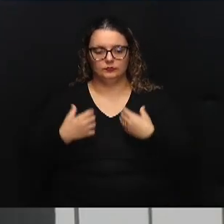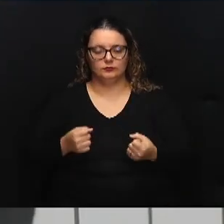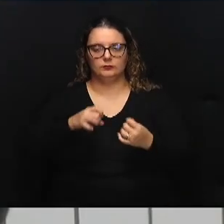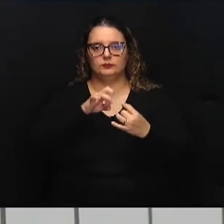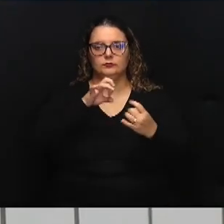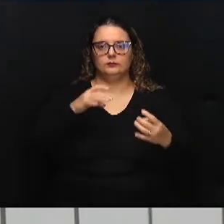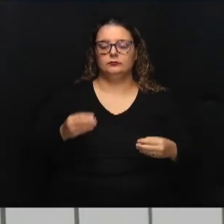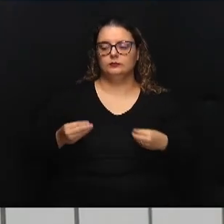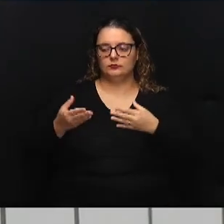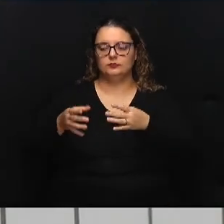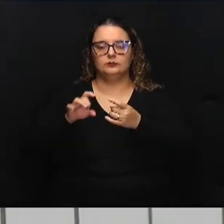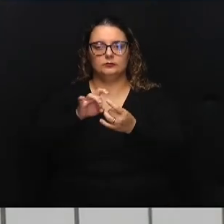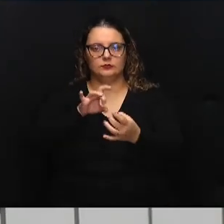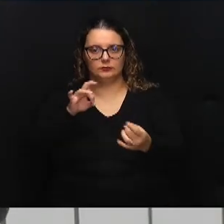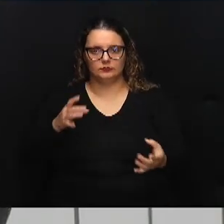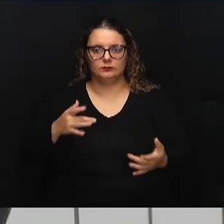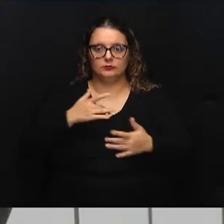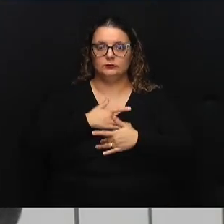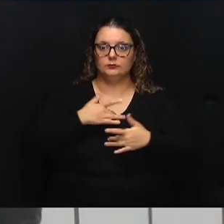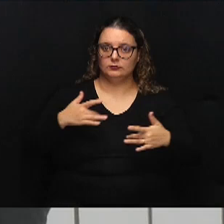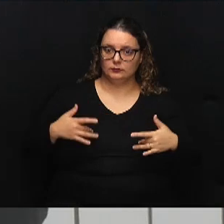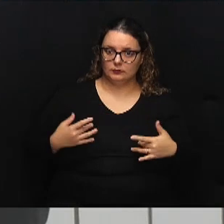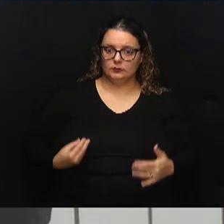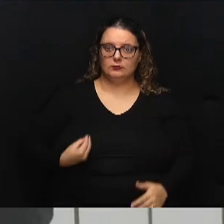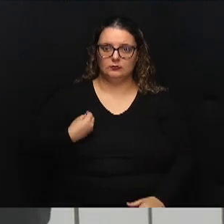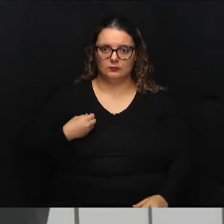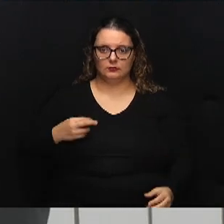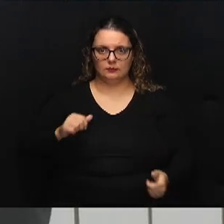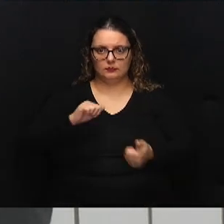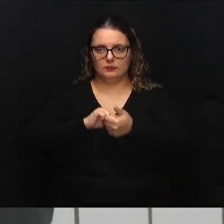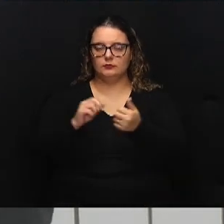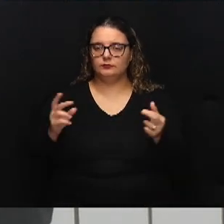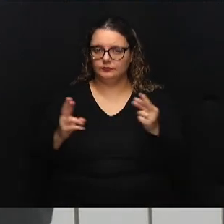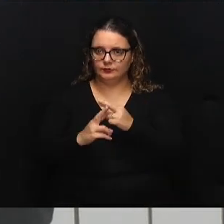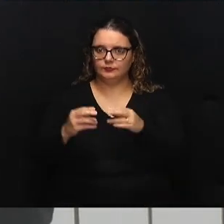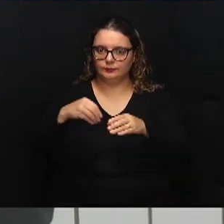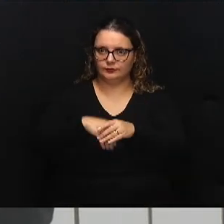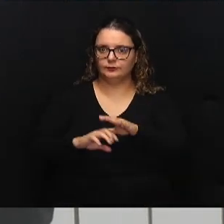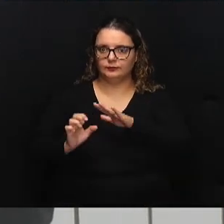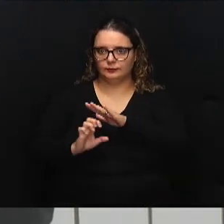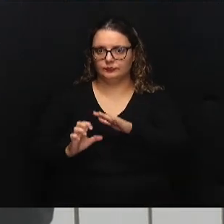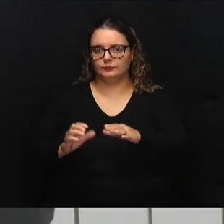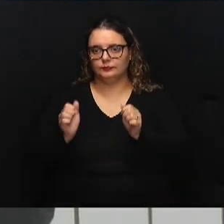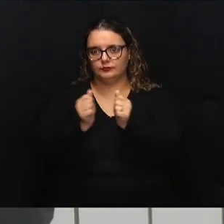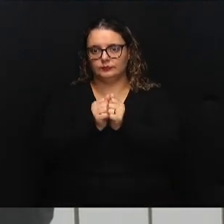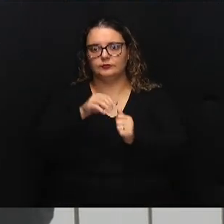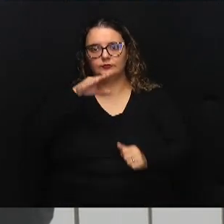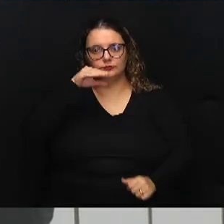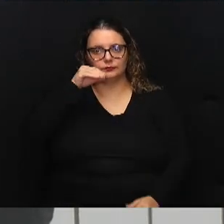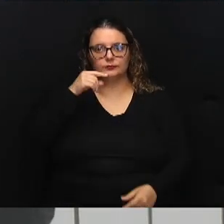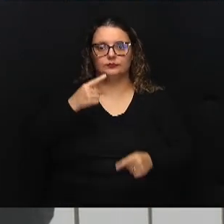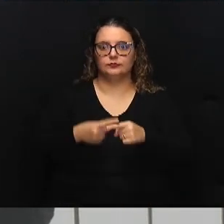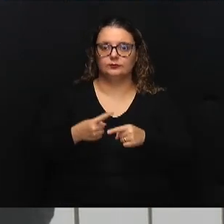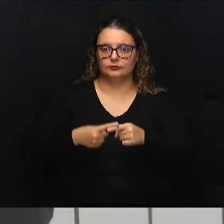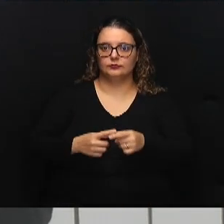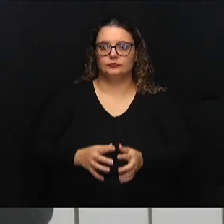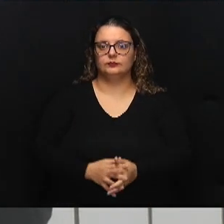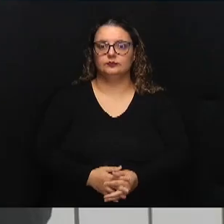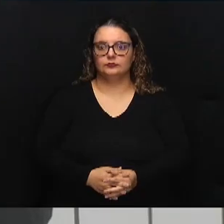e ter uma vida saudável, ter uma qualidade de relacionamento legal dentro da empresa com os funcionários. Porque